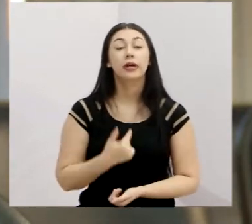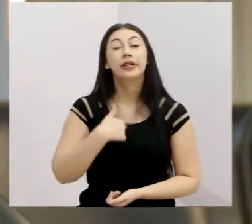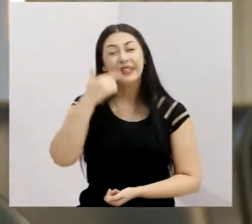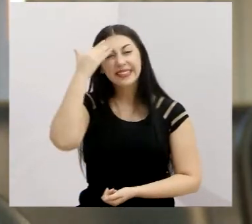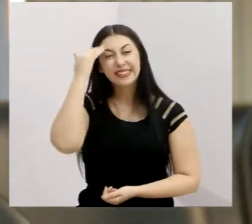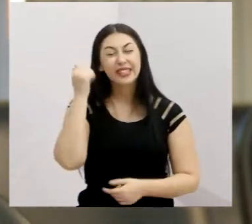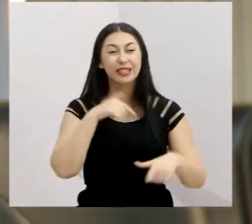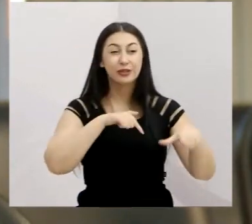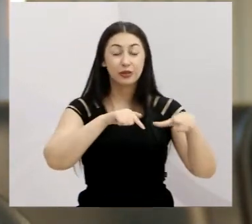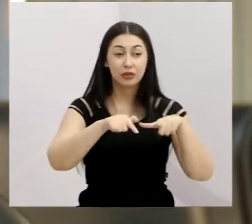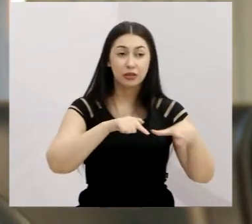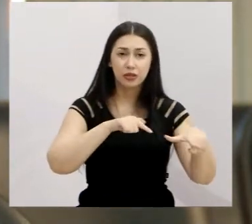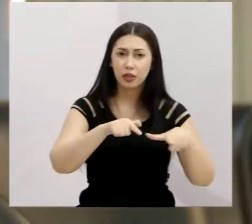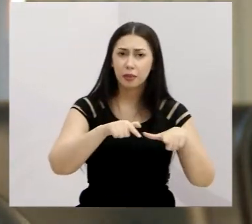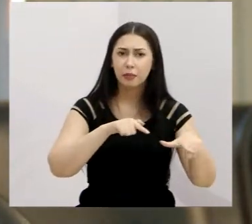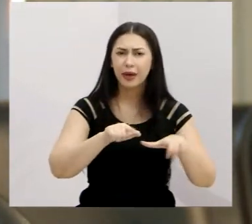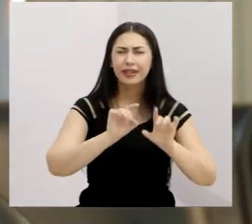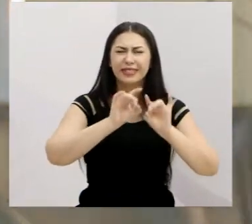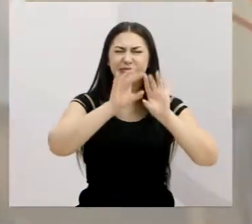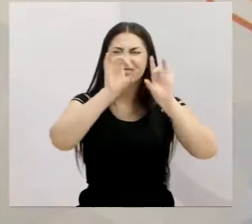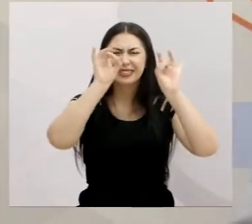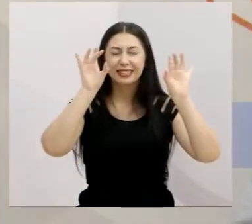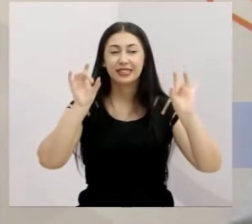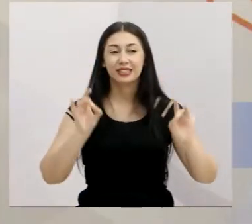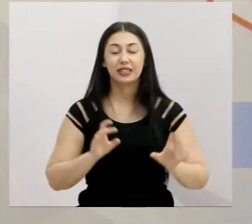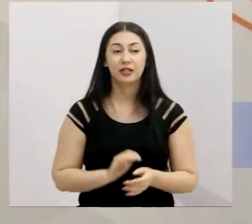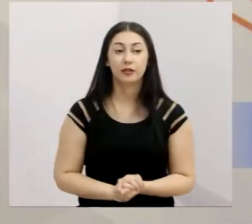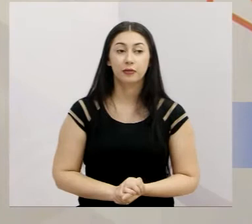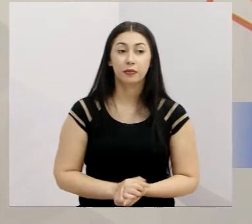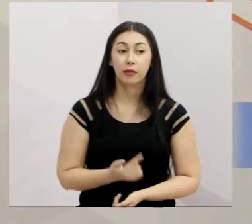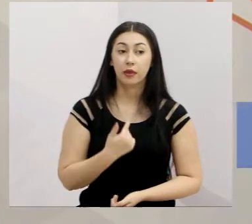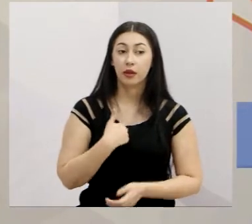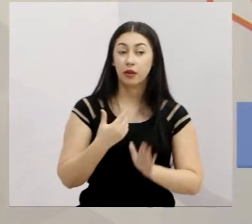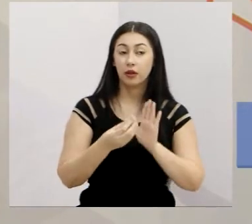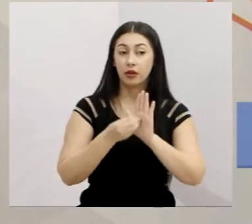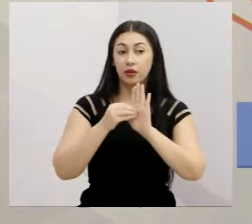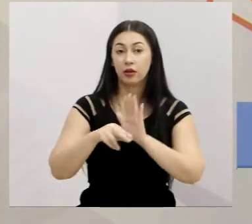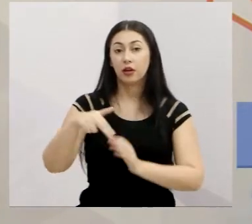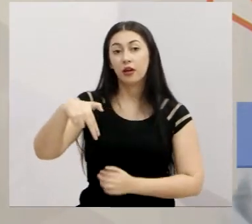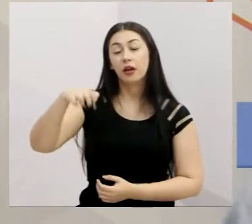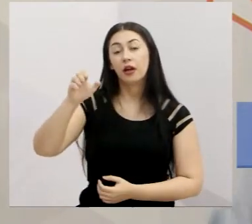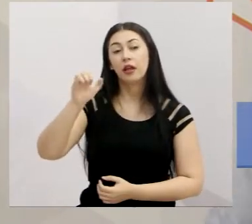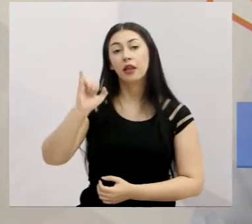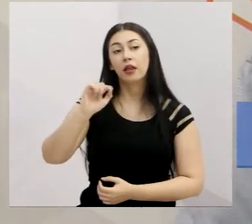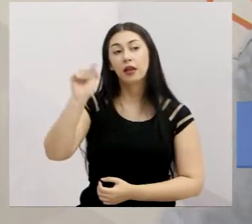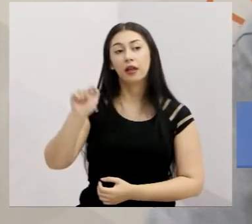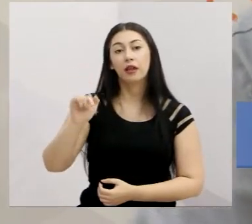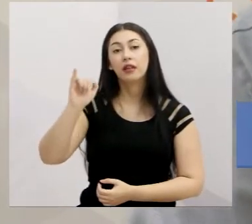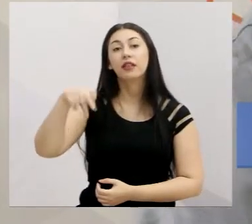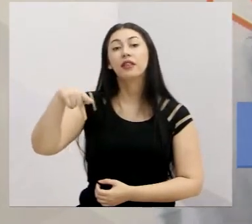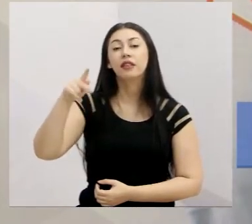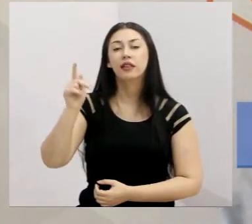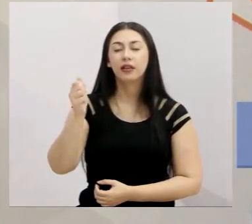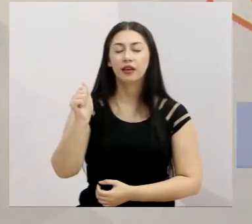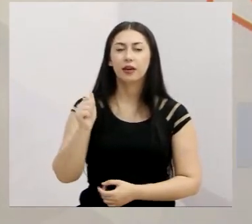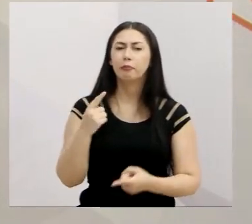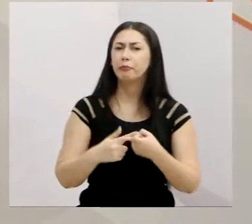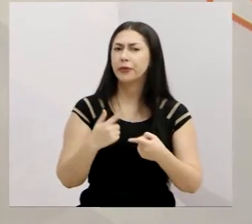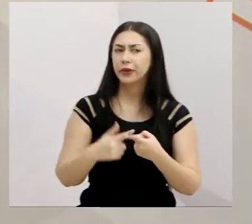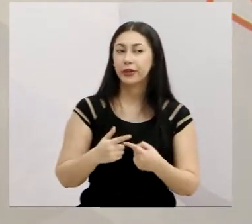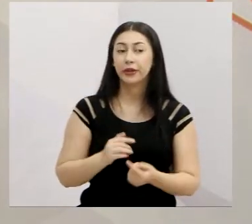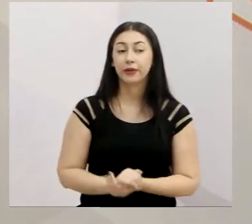sei que se trabalha um trabalho muito especial eu indiquei A nenenzinha por que que eu indiquei A nenenzinha